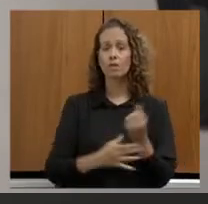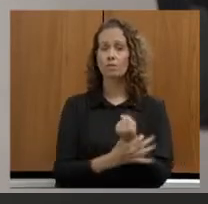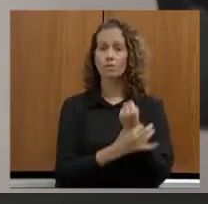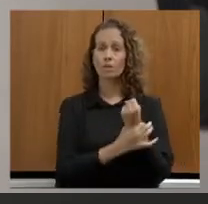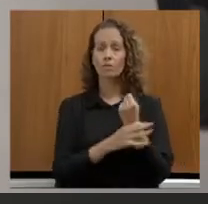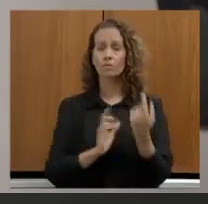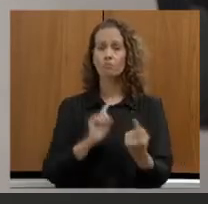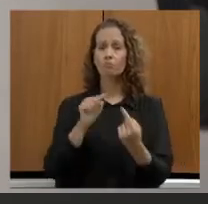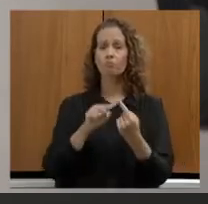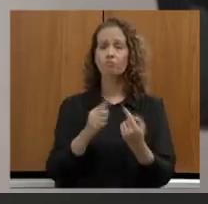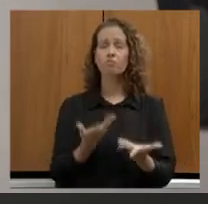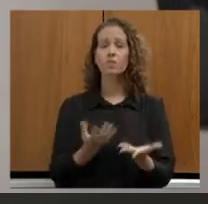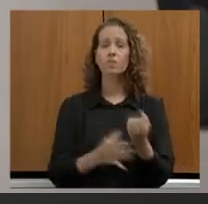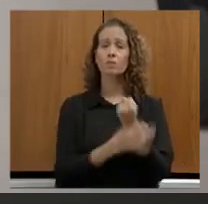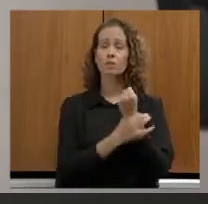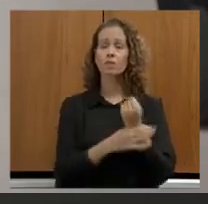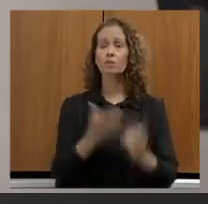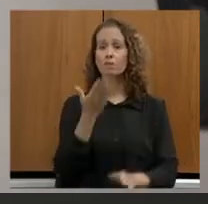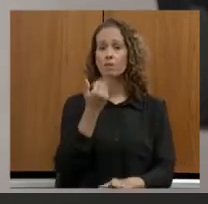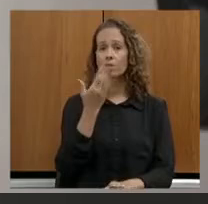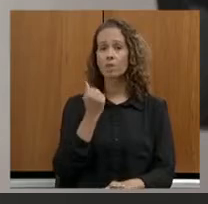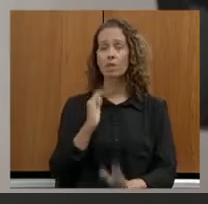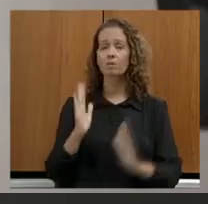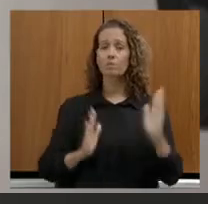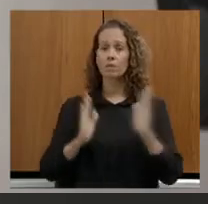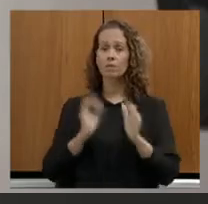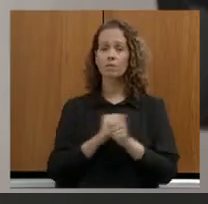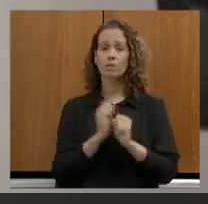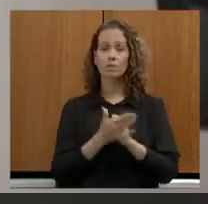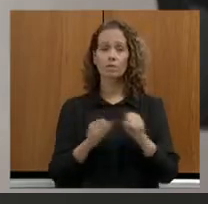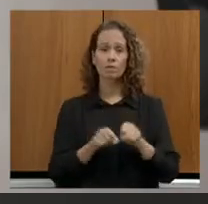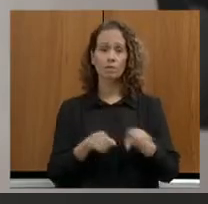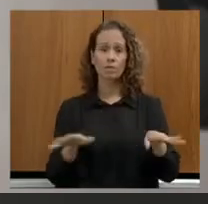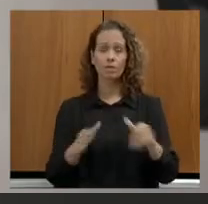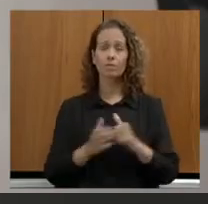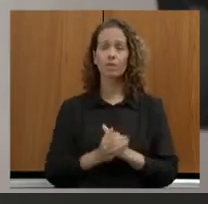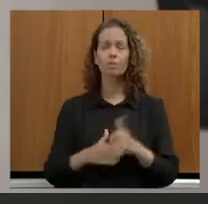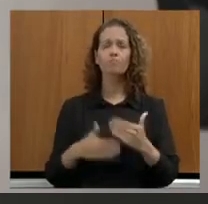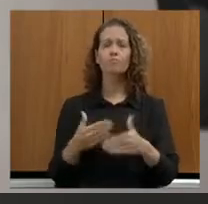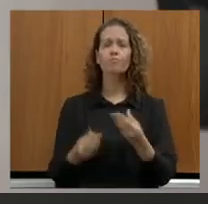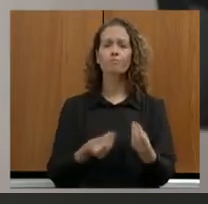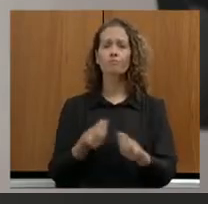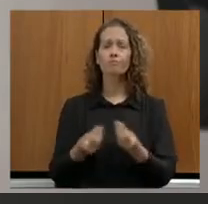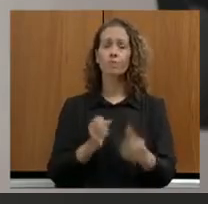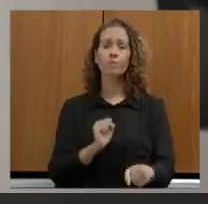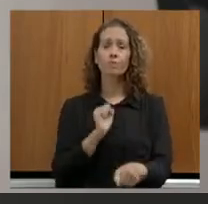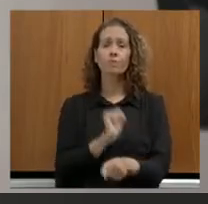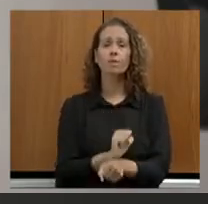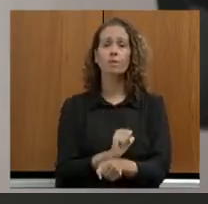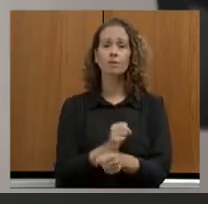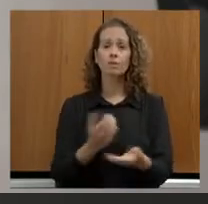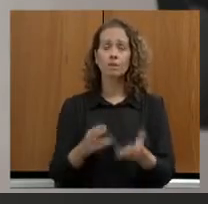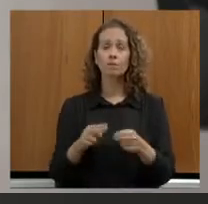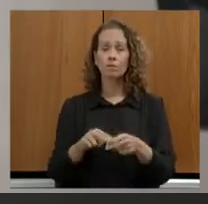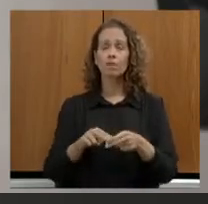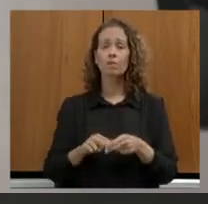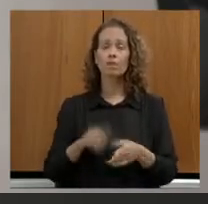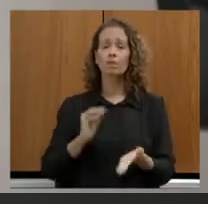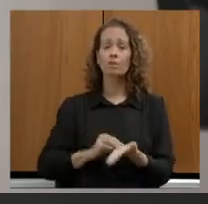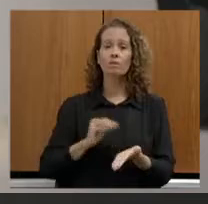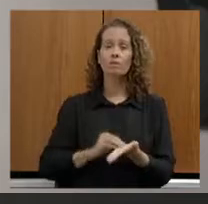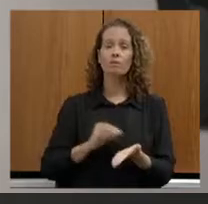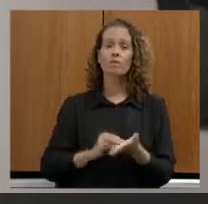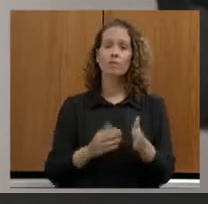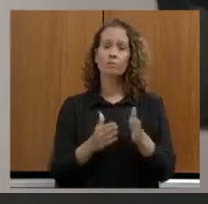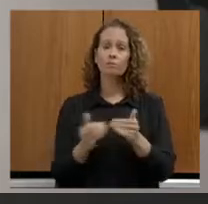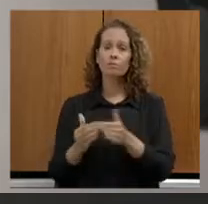a segurança alimentar dos alunos durante a pandemia da covid-19 o procedimento encontra-se paralisado devido à ausência de